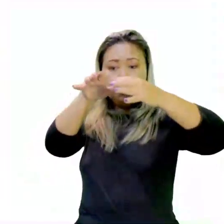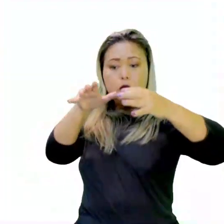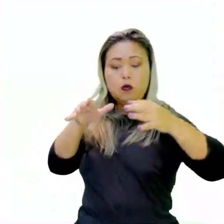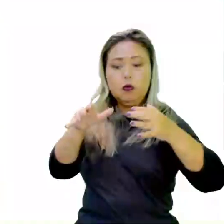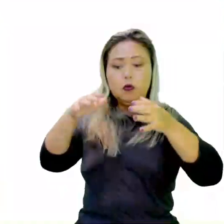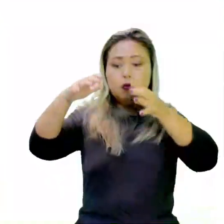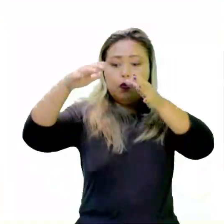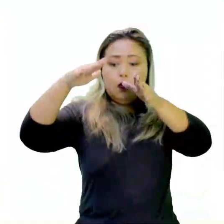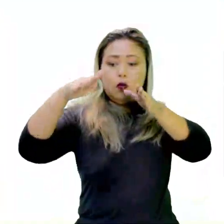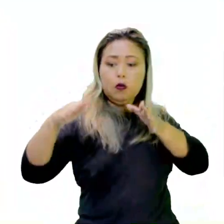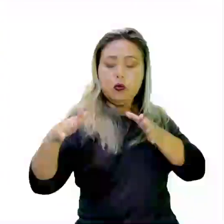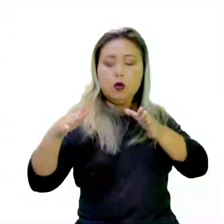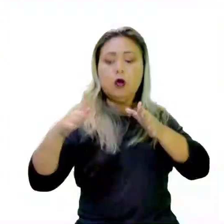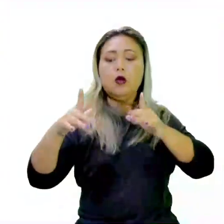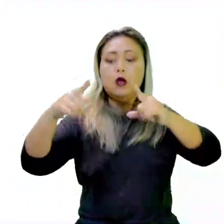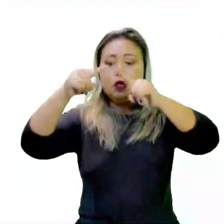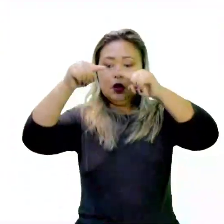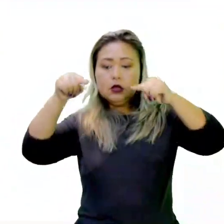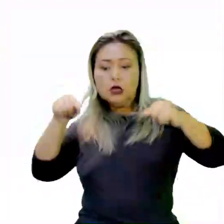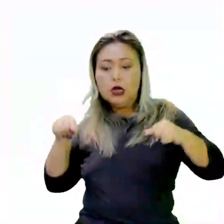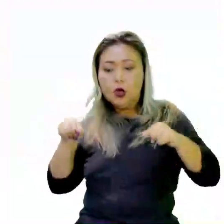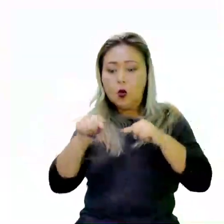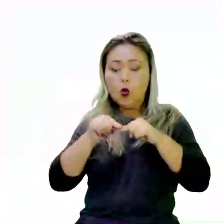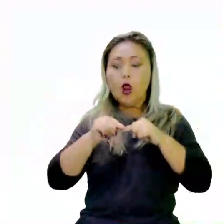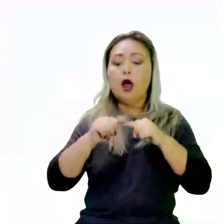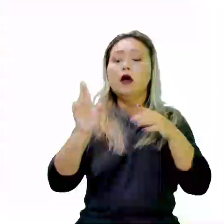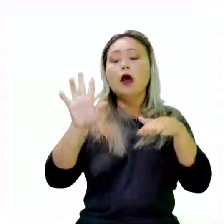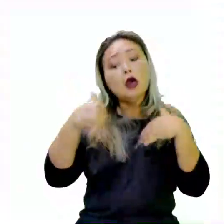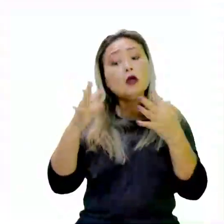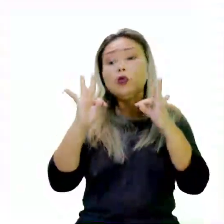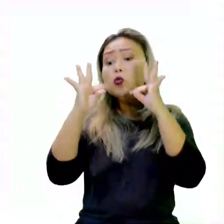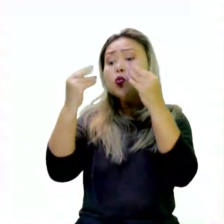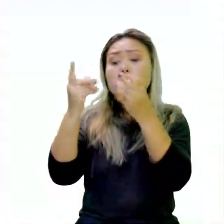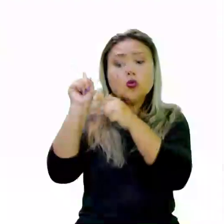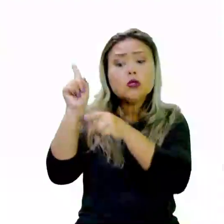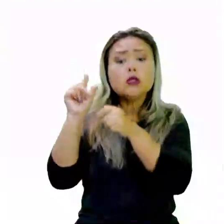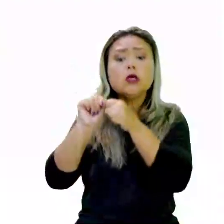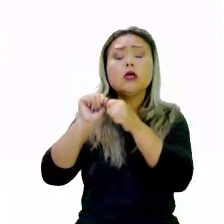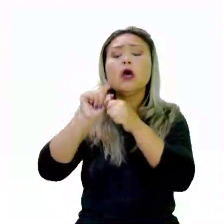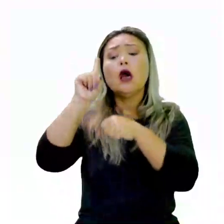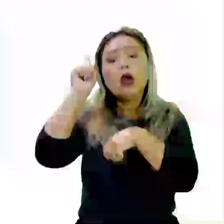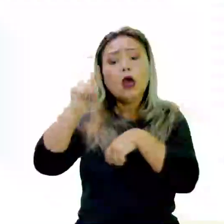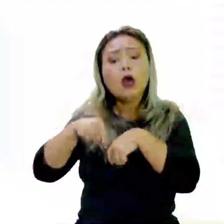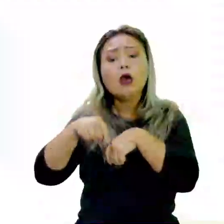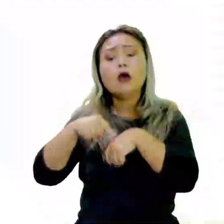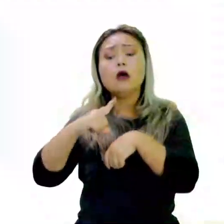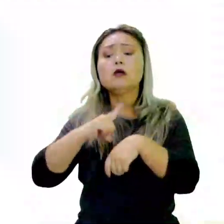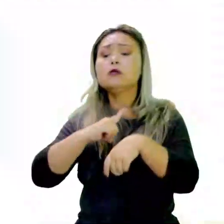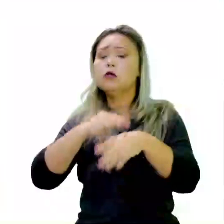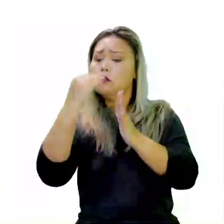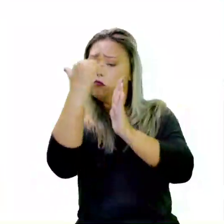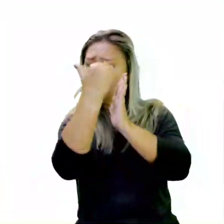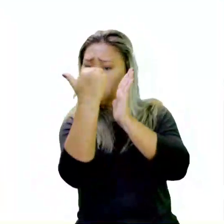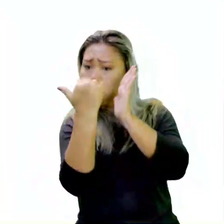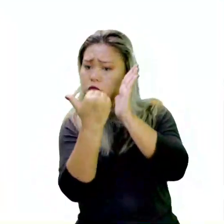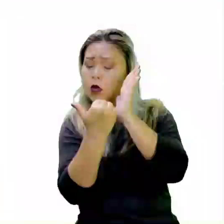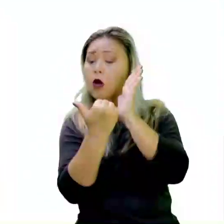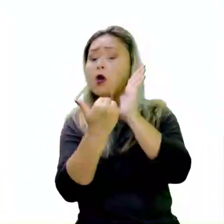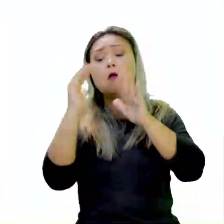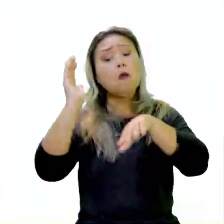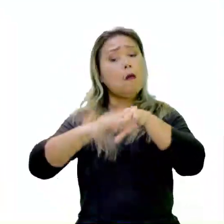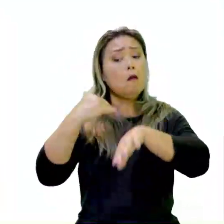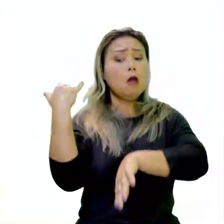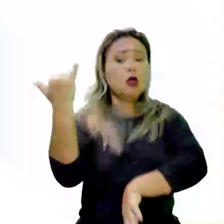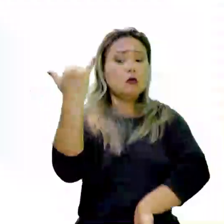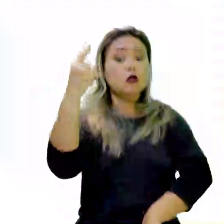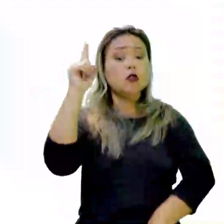aquele formato triangular da pirâmide, né? E tudo isso aí obedecia a certos padrões. O padrão mais importante